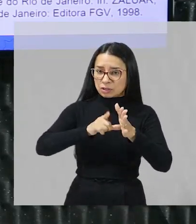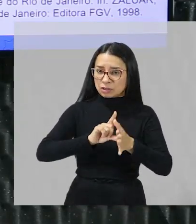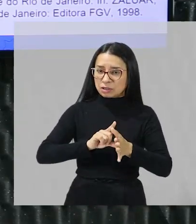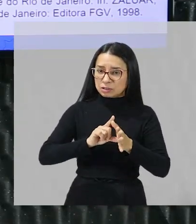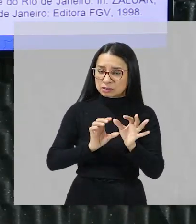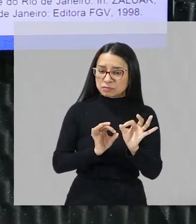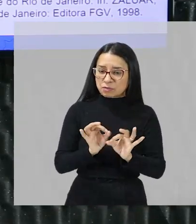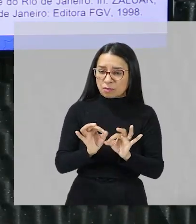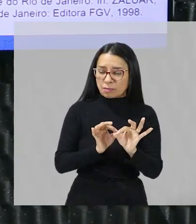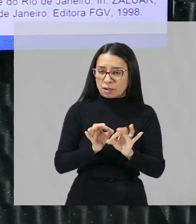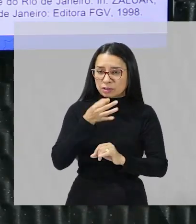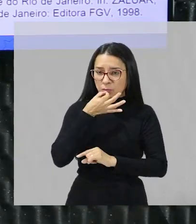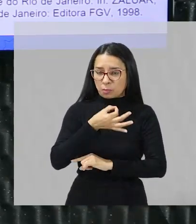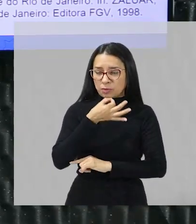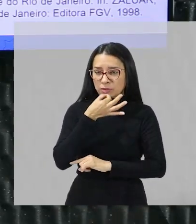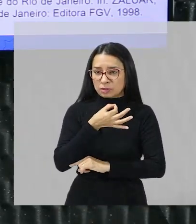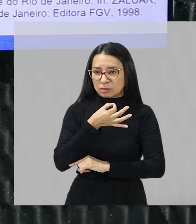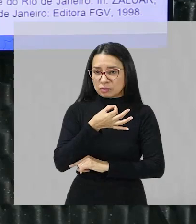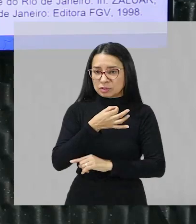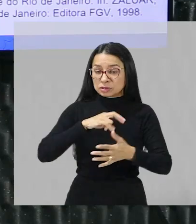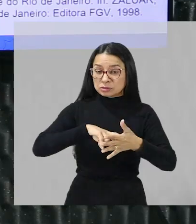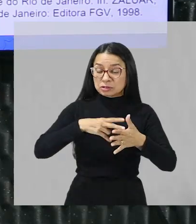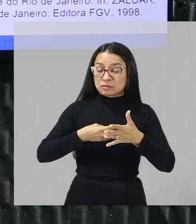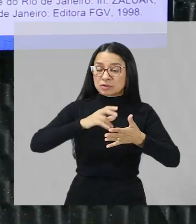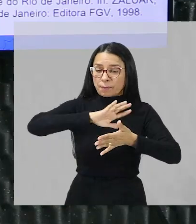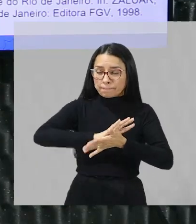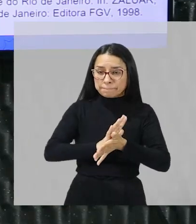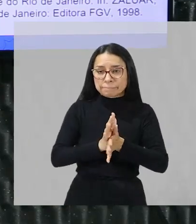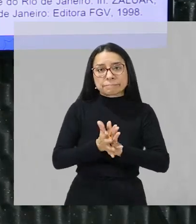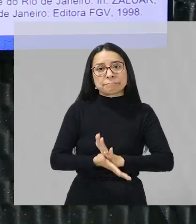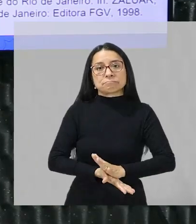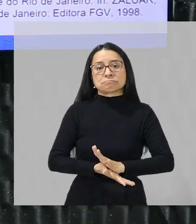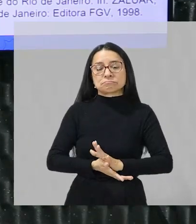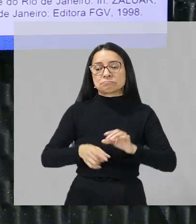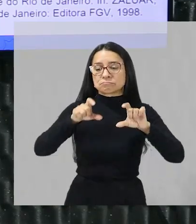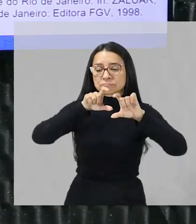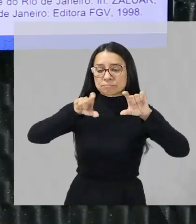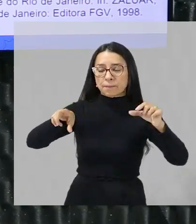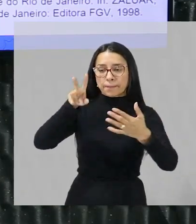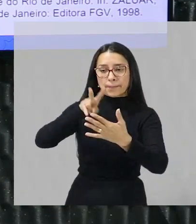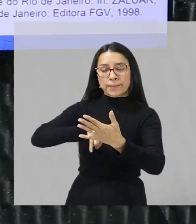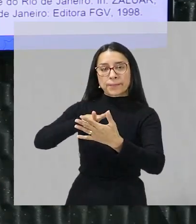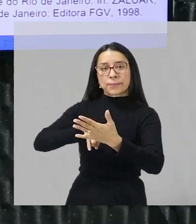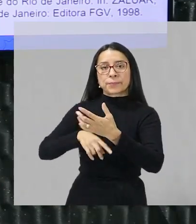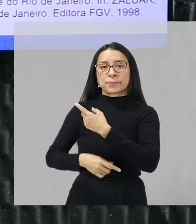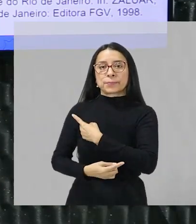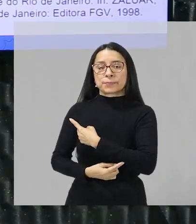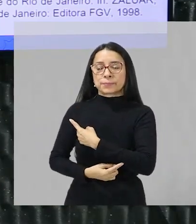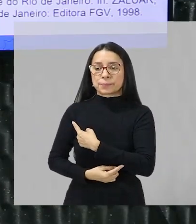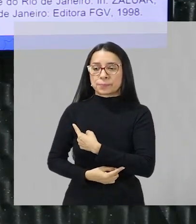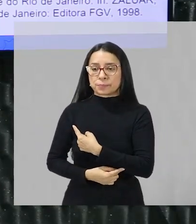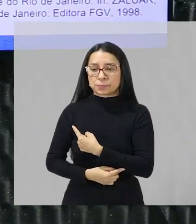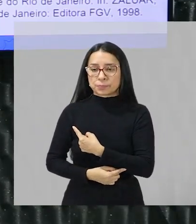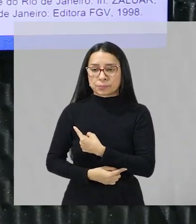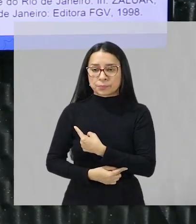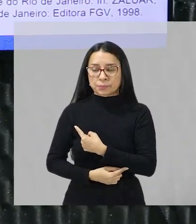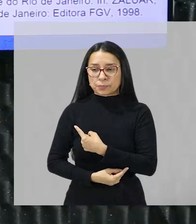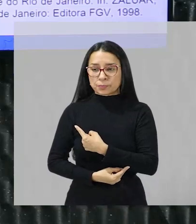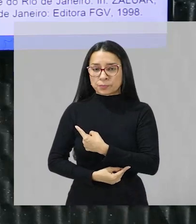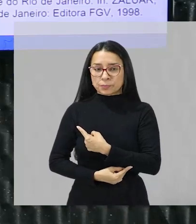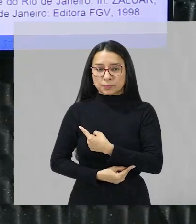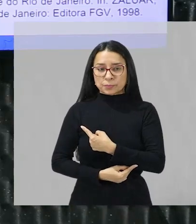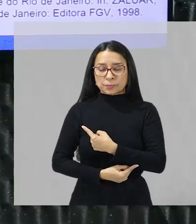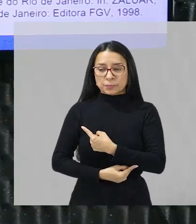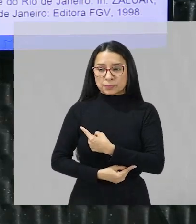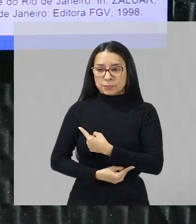formulada nada mais é do que um preconceito. E incorporadas nesse campo profissional, que é o campo do direito. Suas